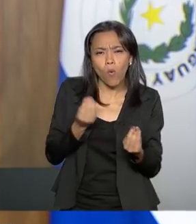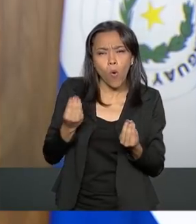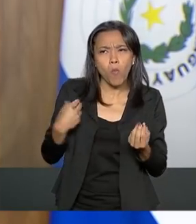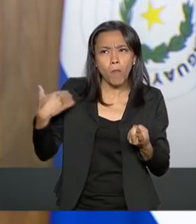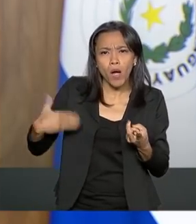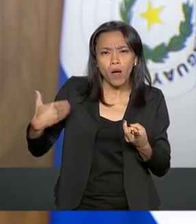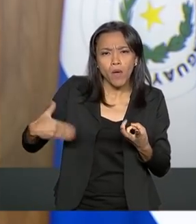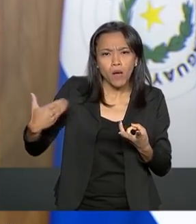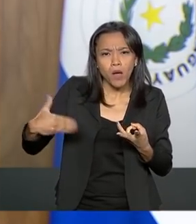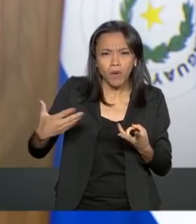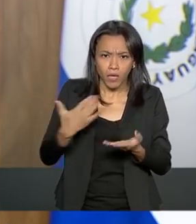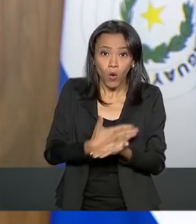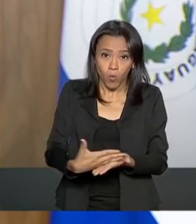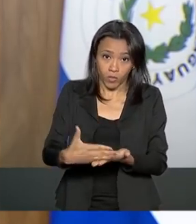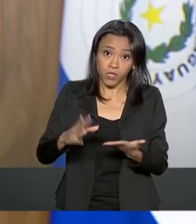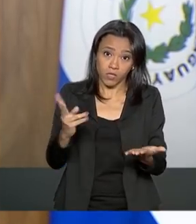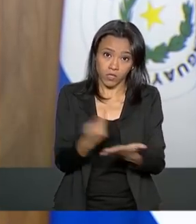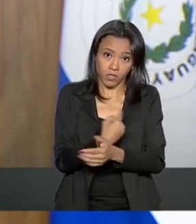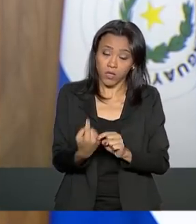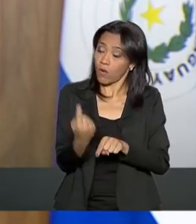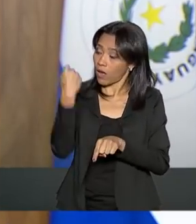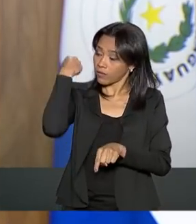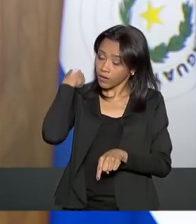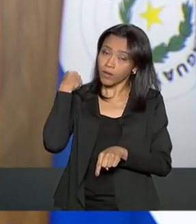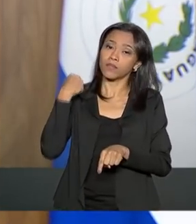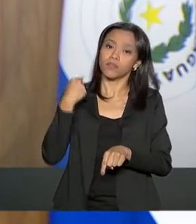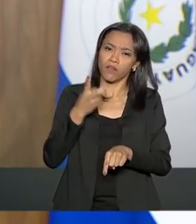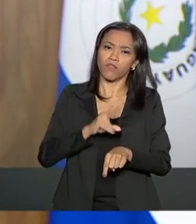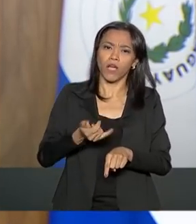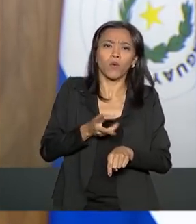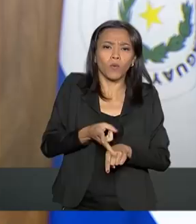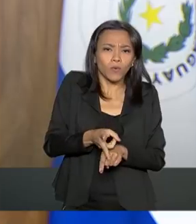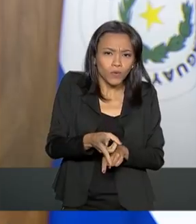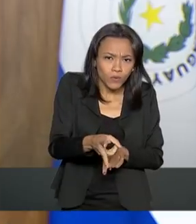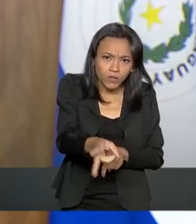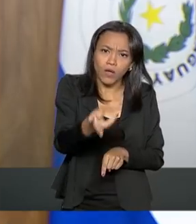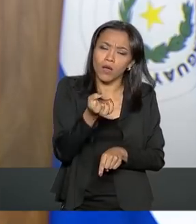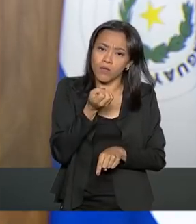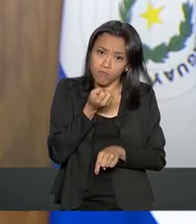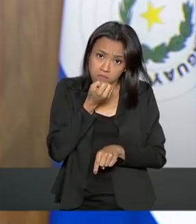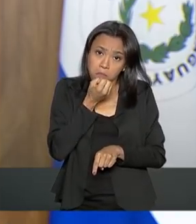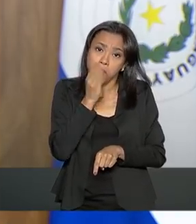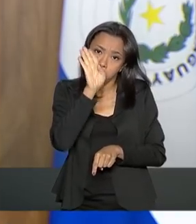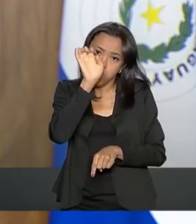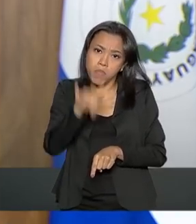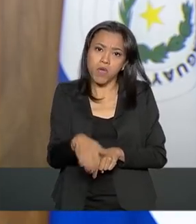início, seguirá sendo beneficiosa para ambos os povos,